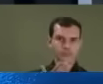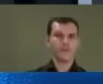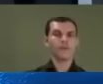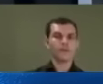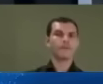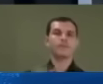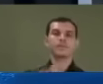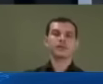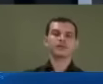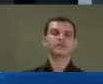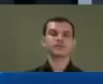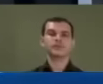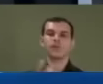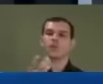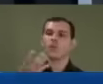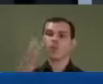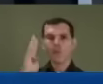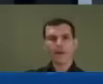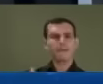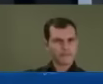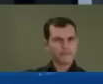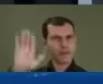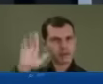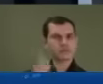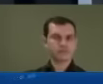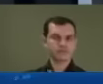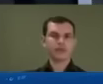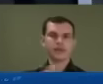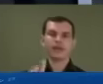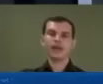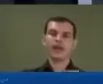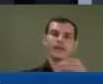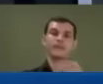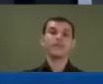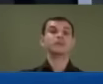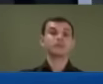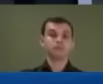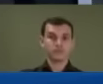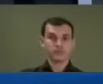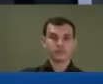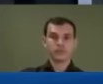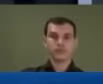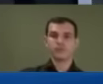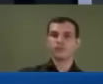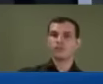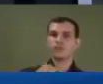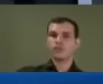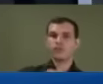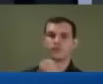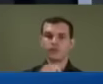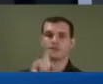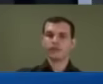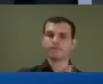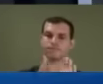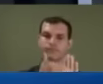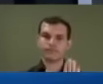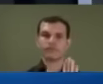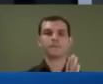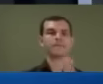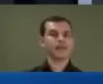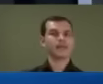mais de 4 mil servidores à luz da Emenda Constitucional 98. Desses 4 mil, reitero, mais de 3